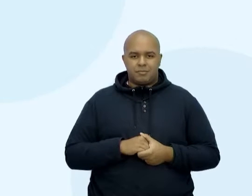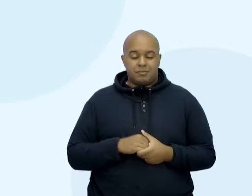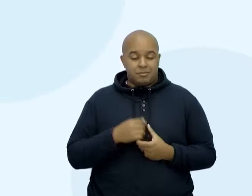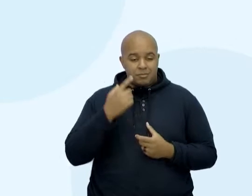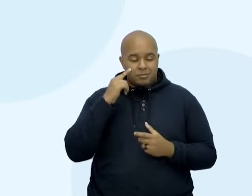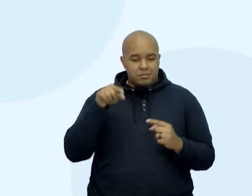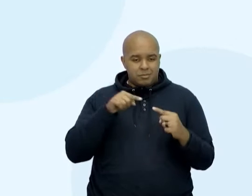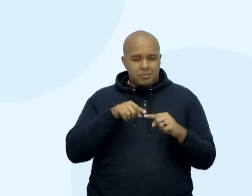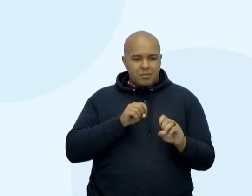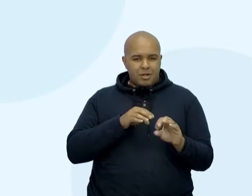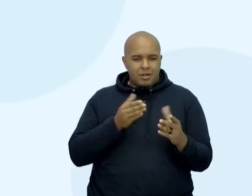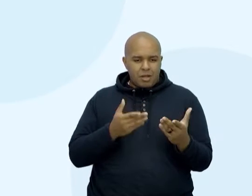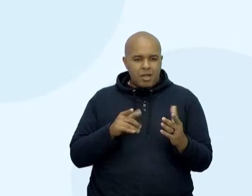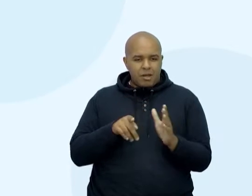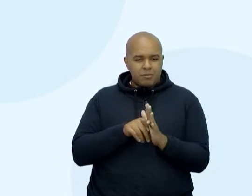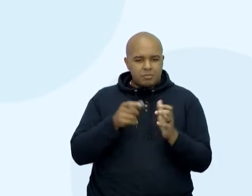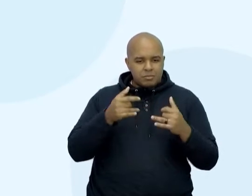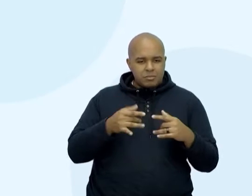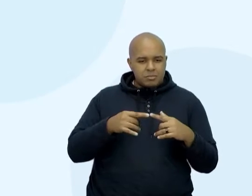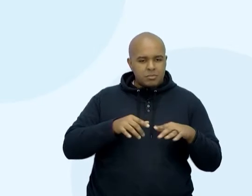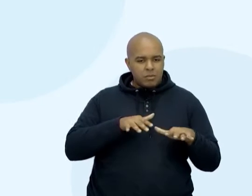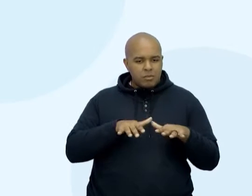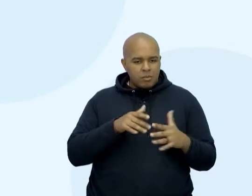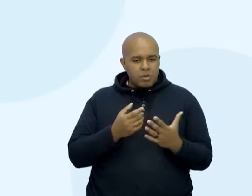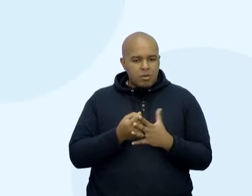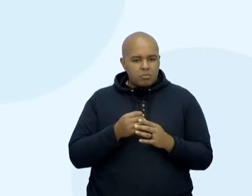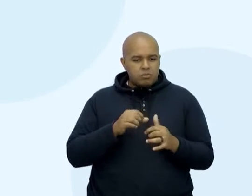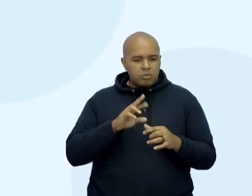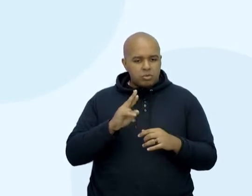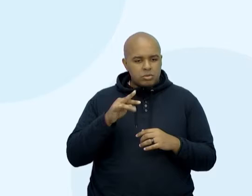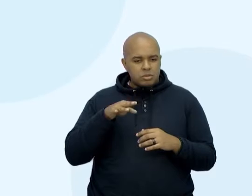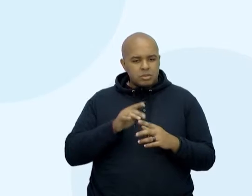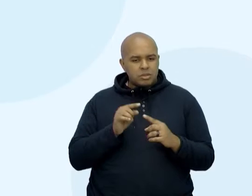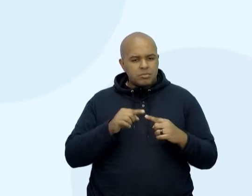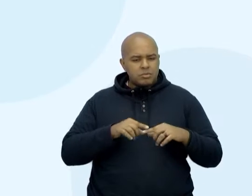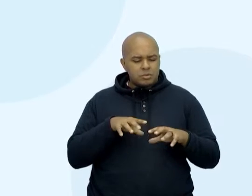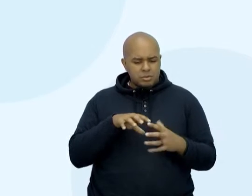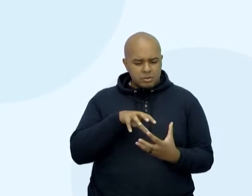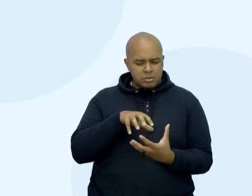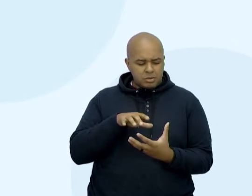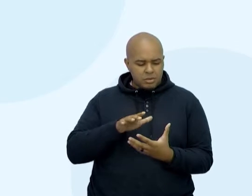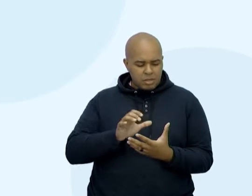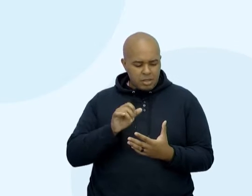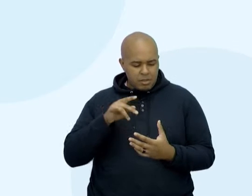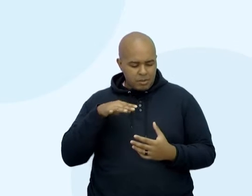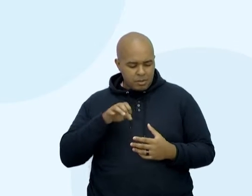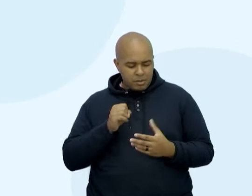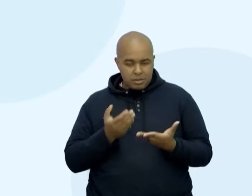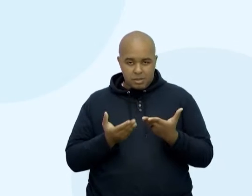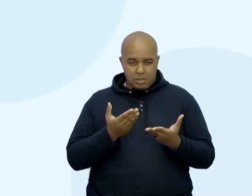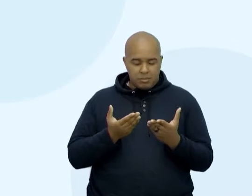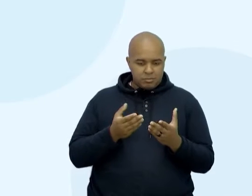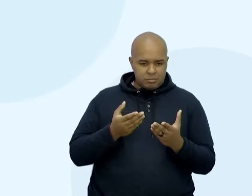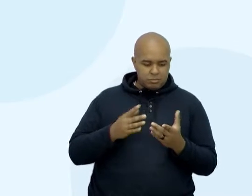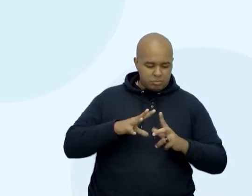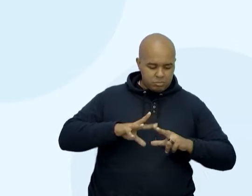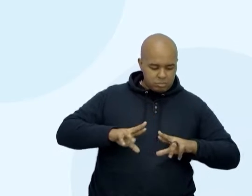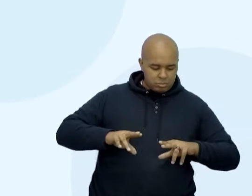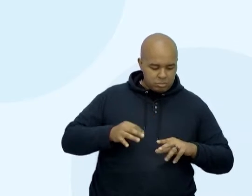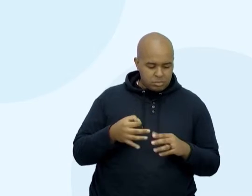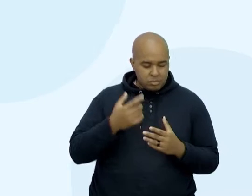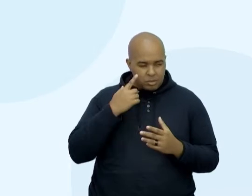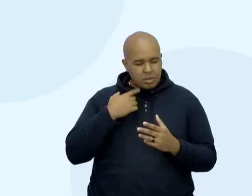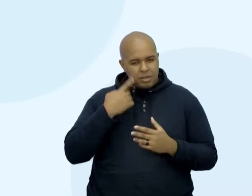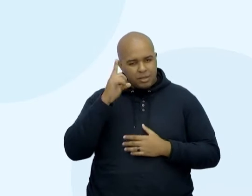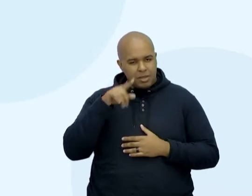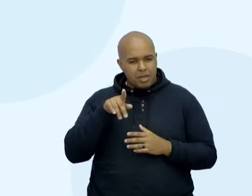O objetivo da aula é falar sobre o movimento de rotação, sobre centro de massa e equilíbrio em balanças, Que